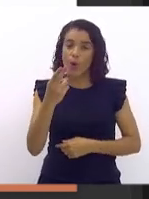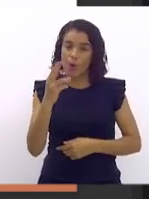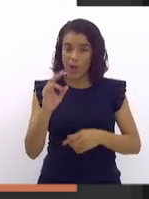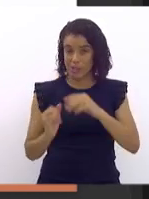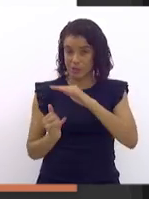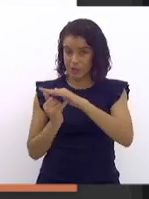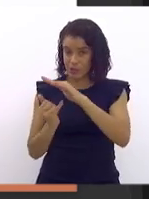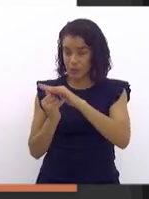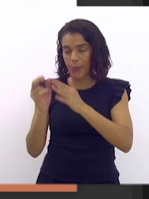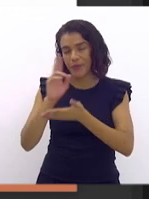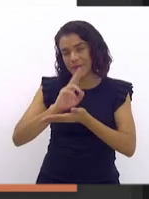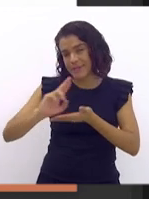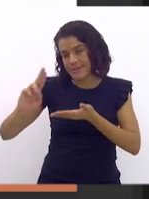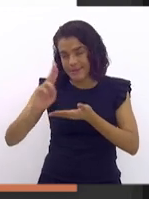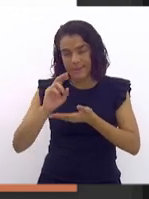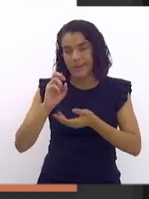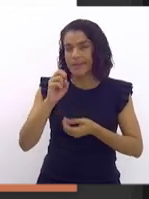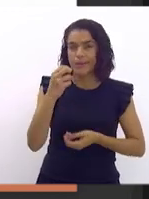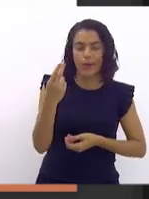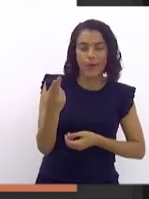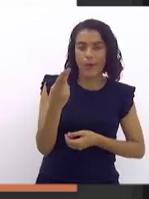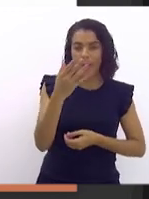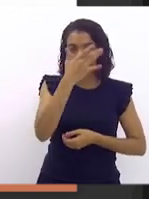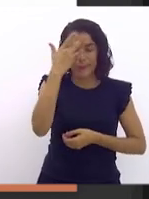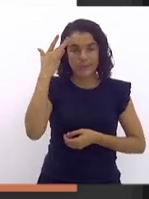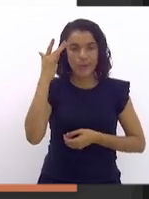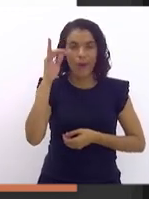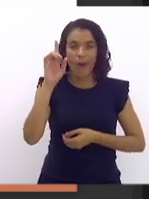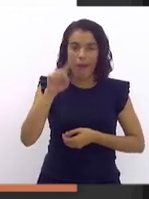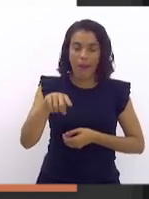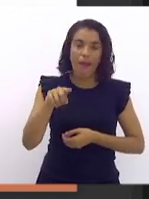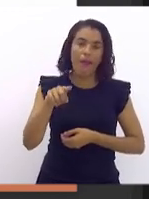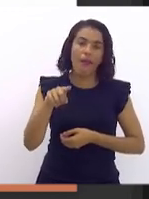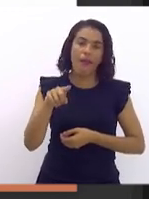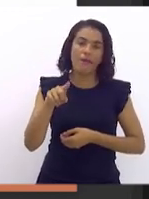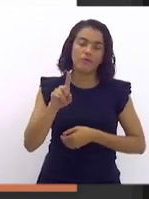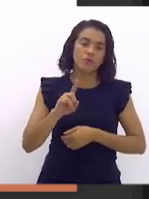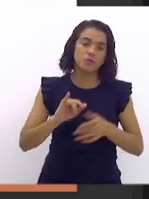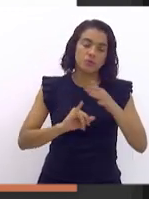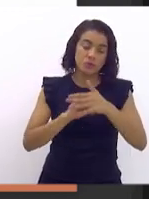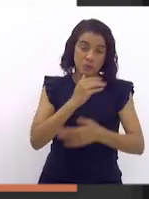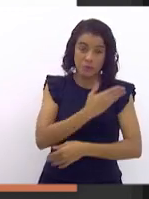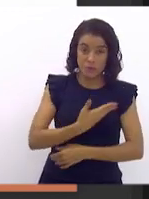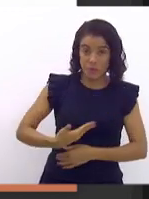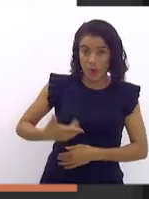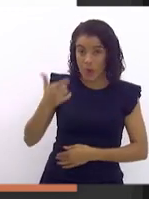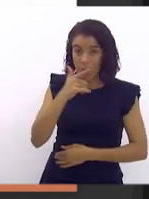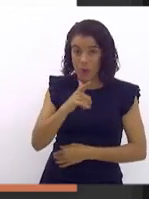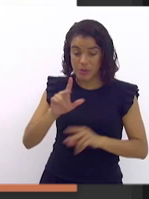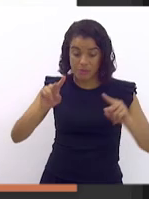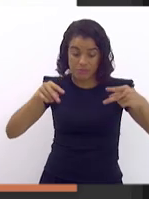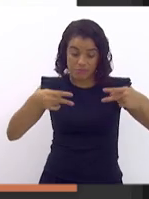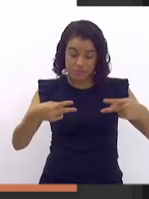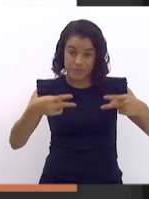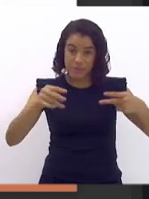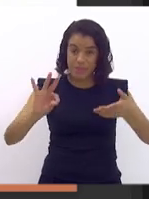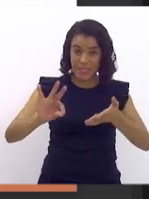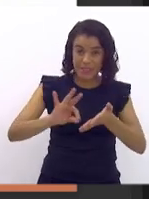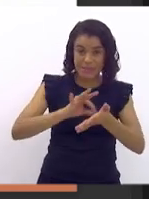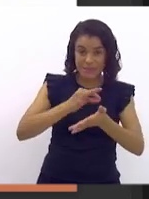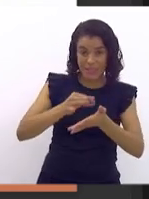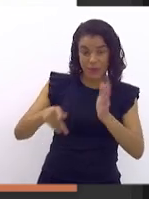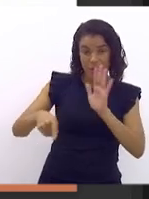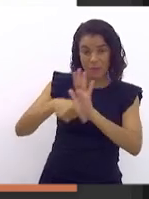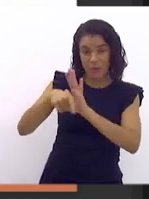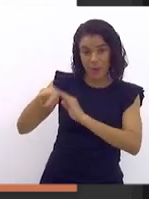se ela for de uma universidade, ou se a pessoa for de um órgão público, ela conseguir acessar aquele link por meio da assinatura do seu